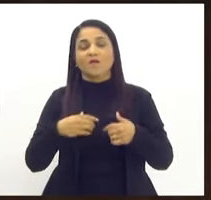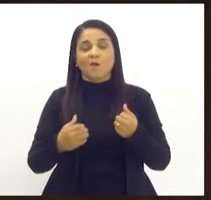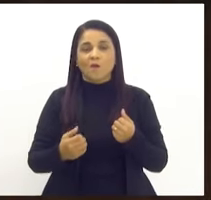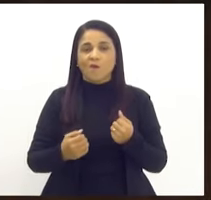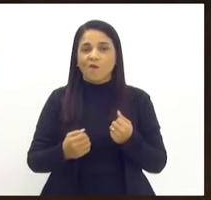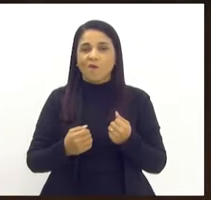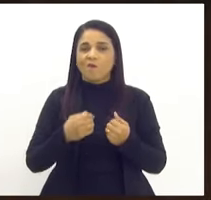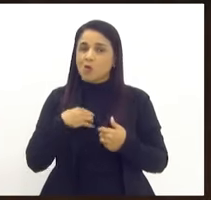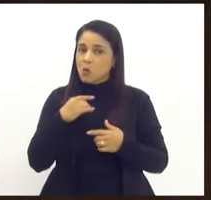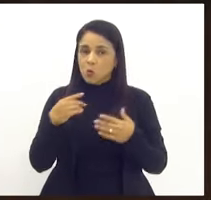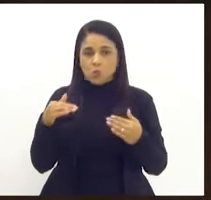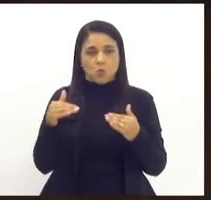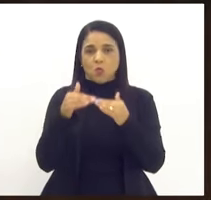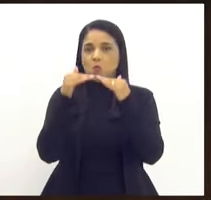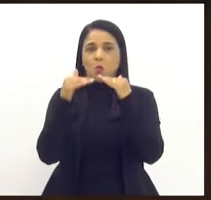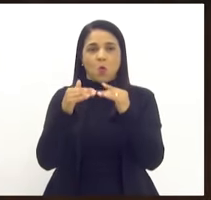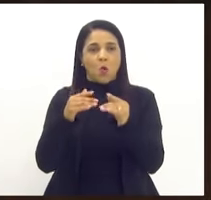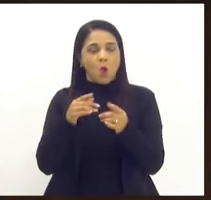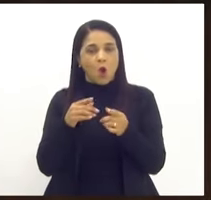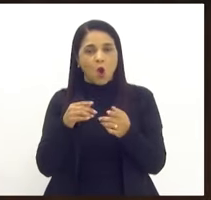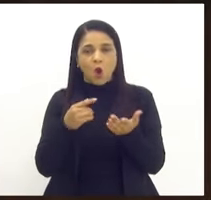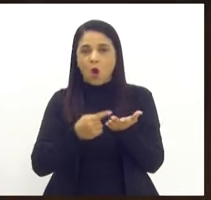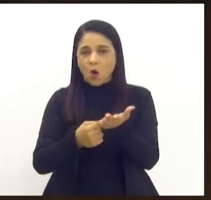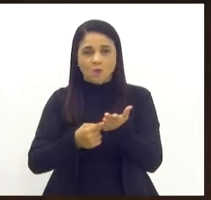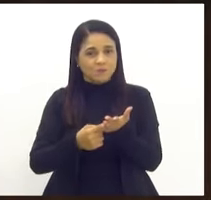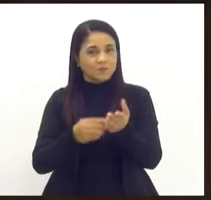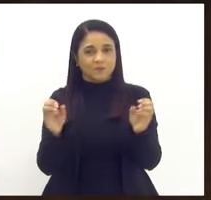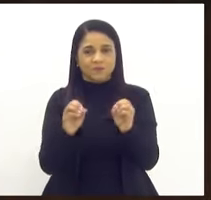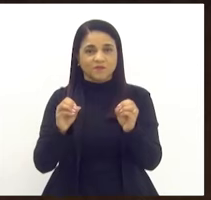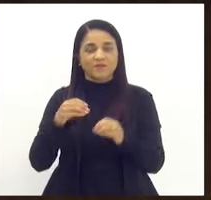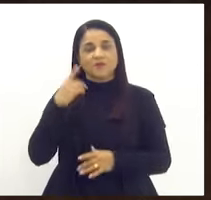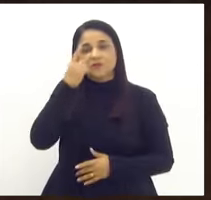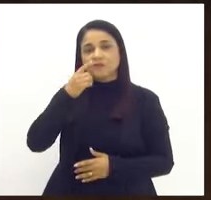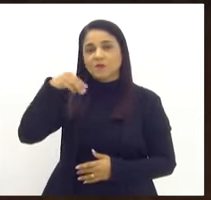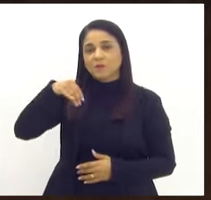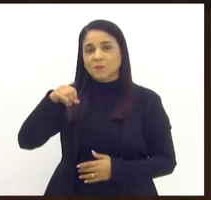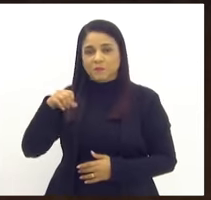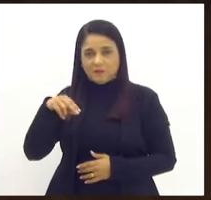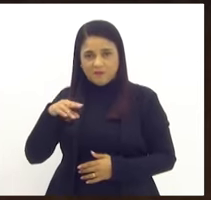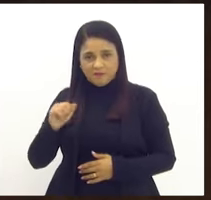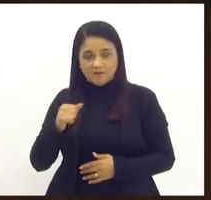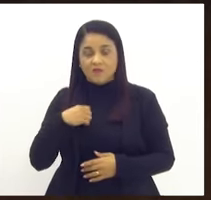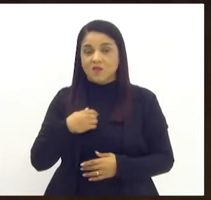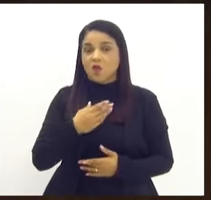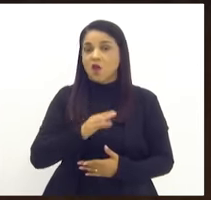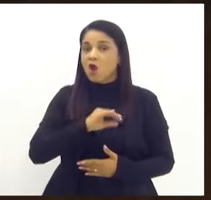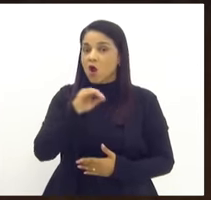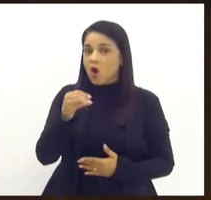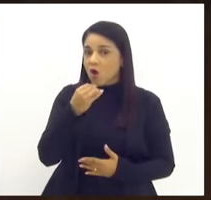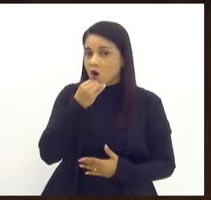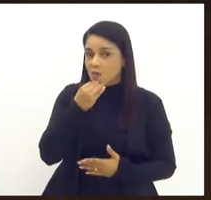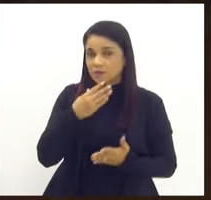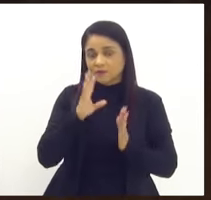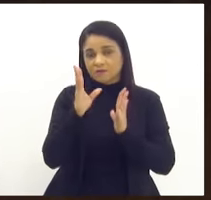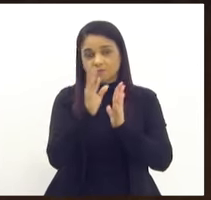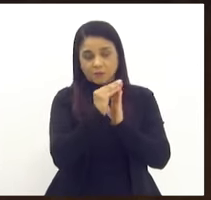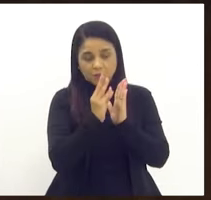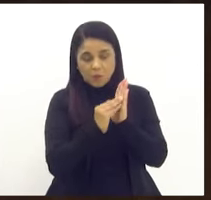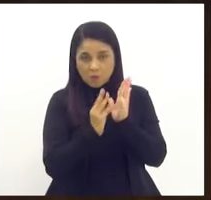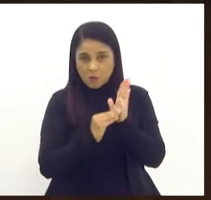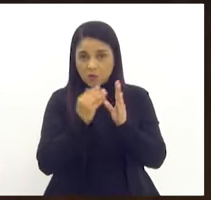combinei nada com o deputado Carlos min Mas tive oportunidade de postar no